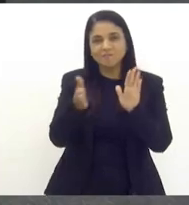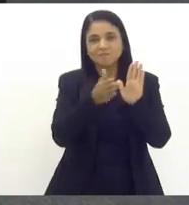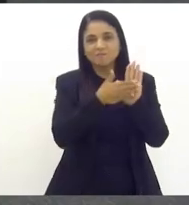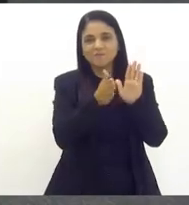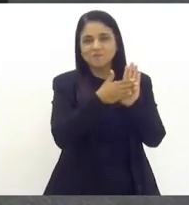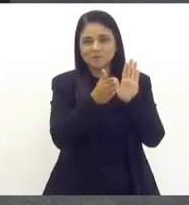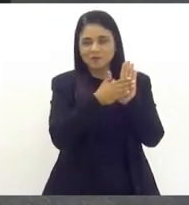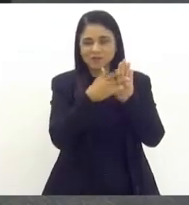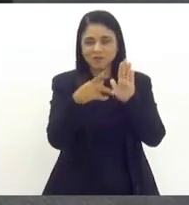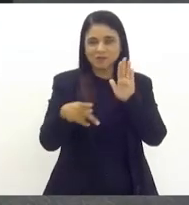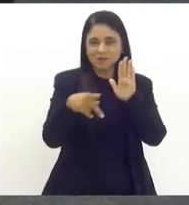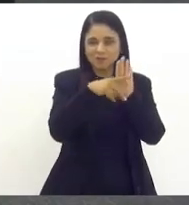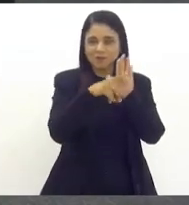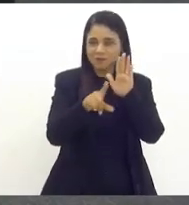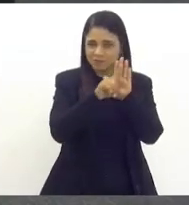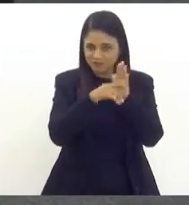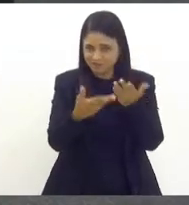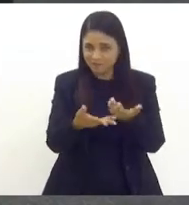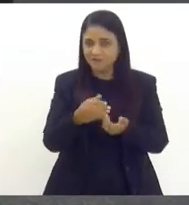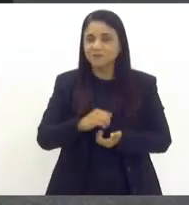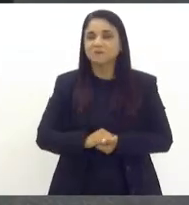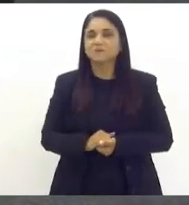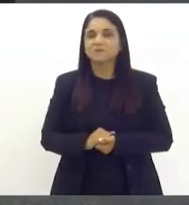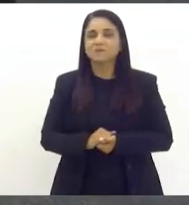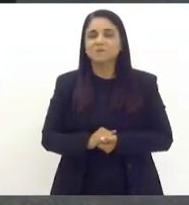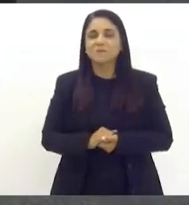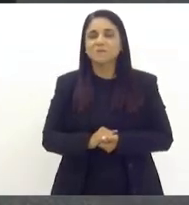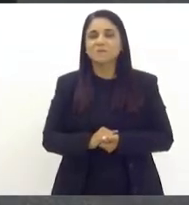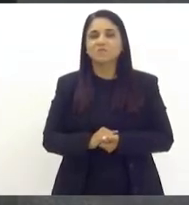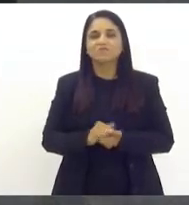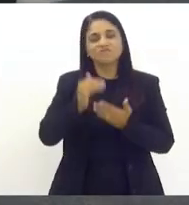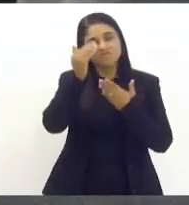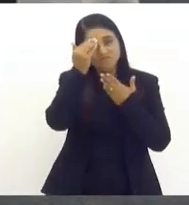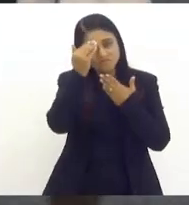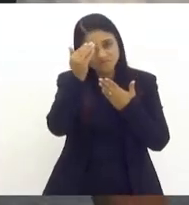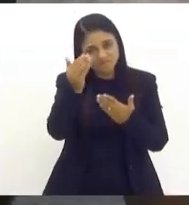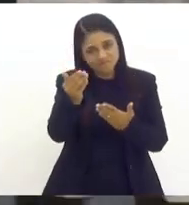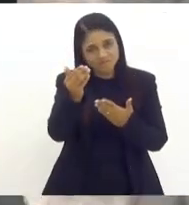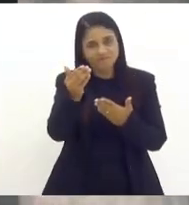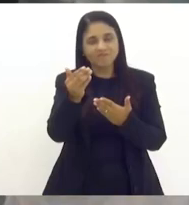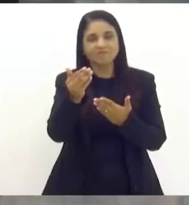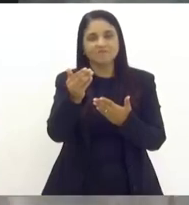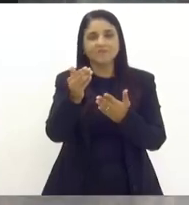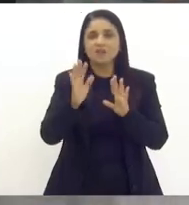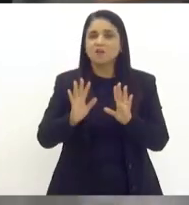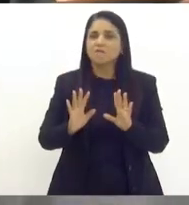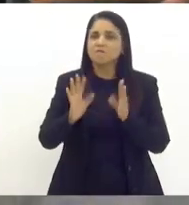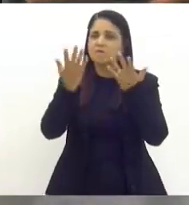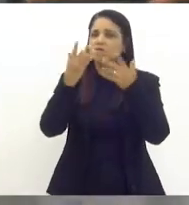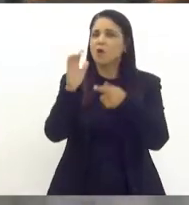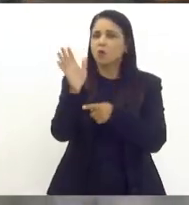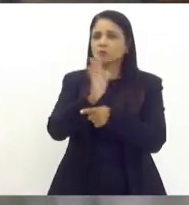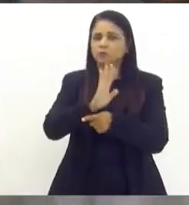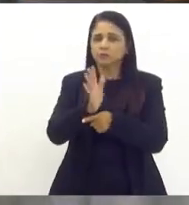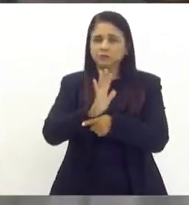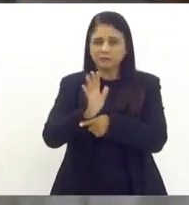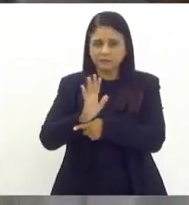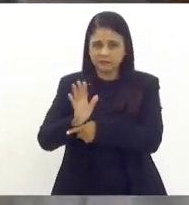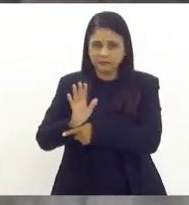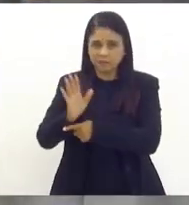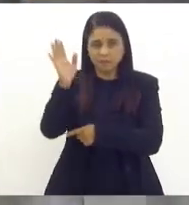aí desse desse projeto né então agradecer e dizer vivo cinema brasileiro